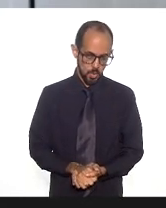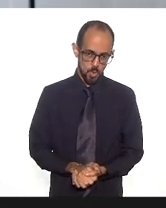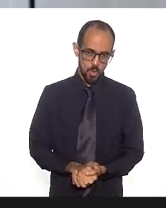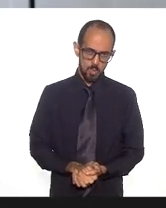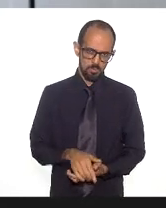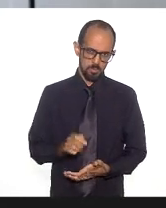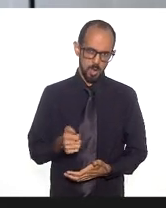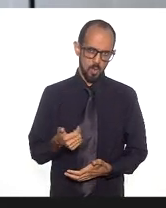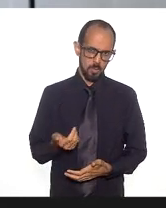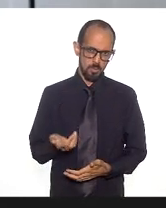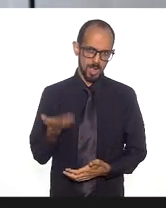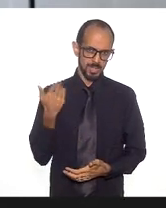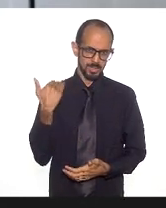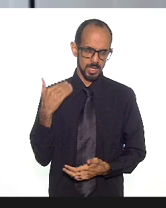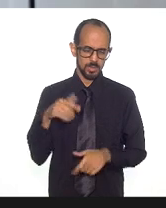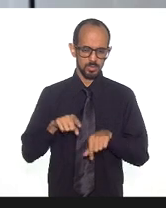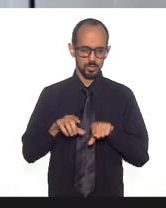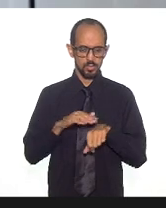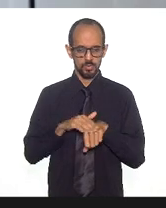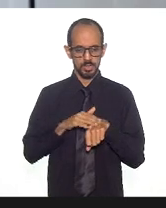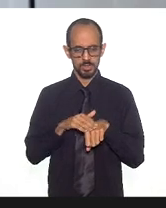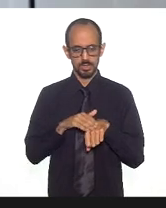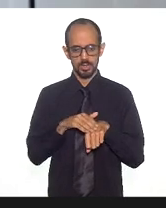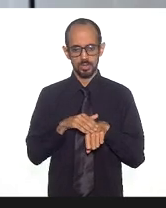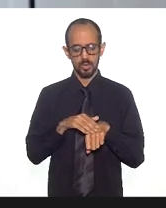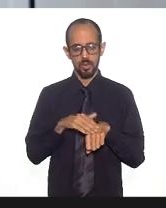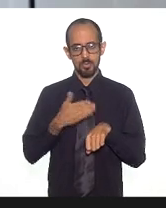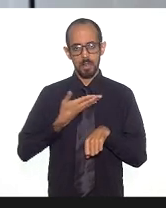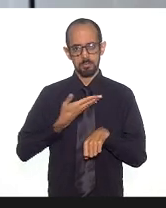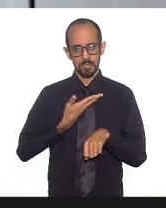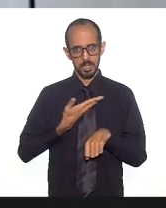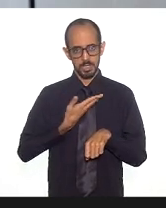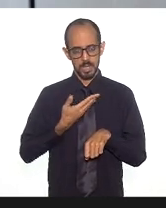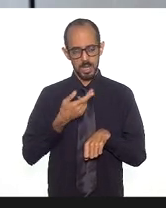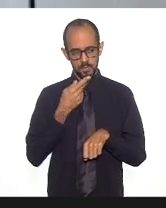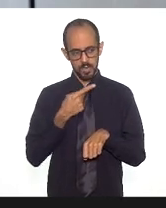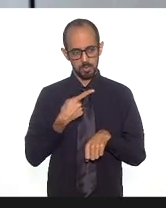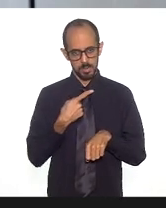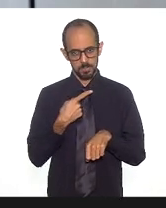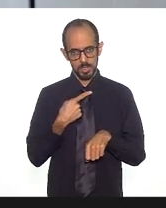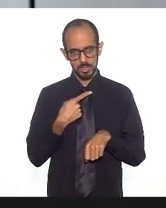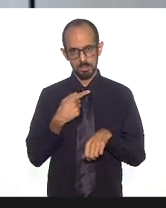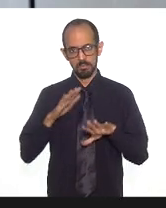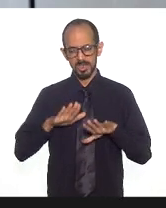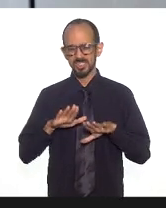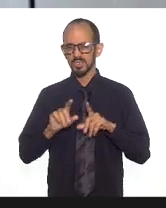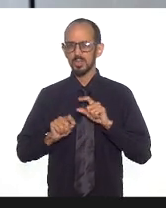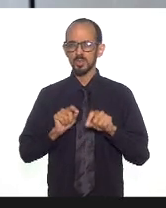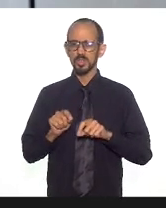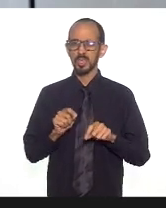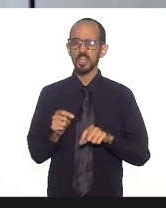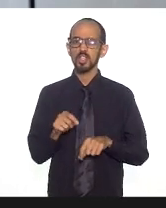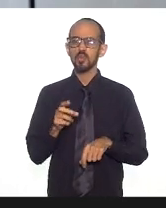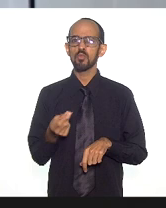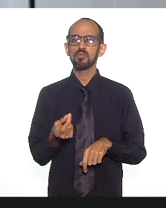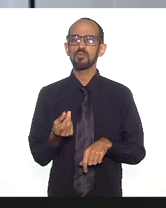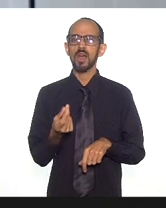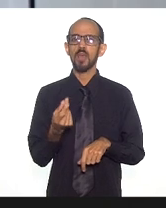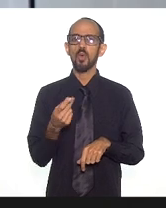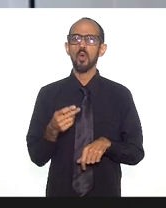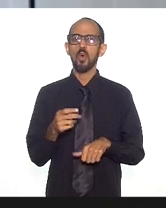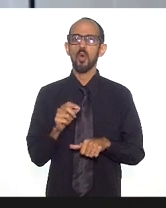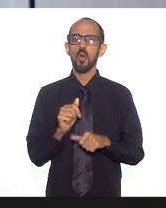aqui, conversando com uma colega minha, lá da Unirio, ela falou assim para mim: mas, Edgar, e o valor das